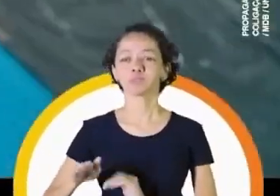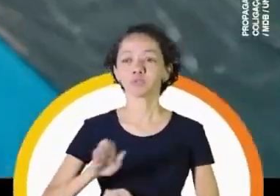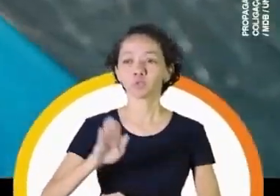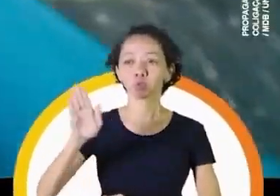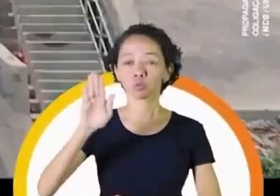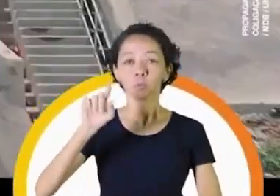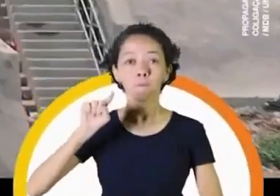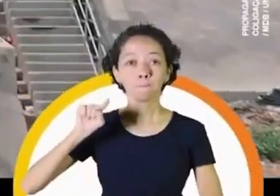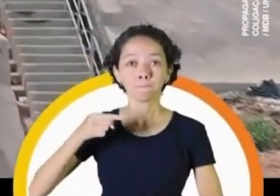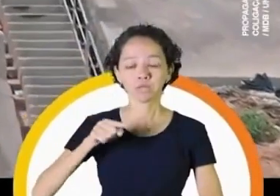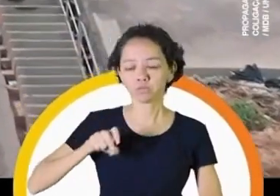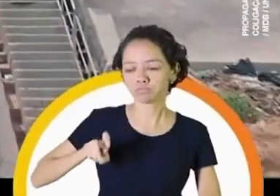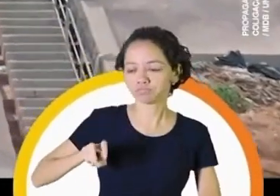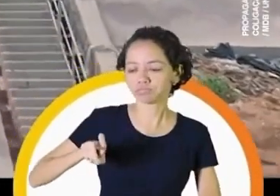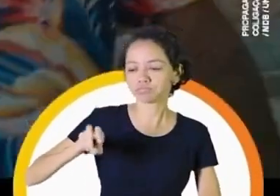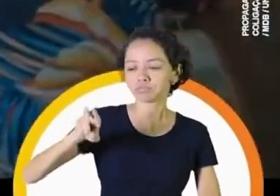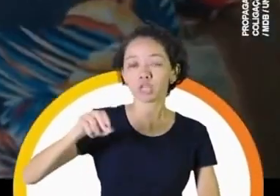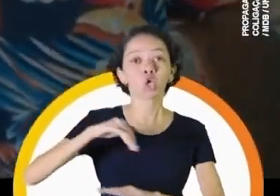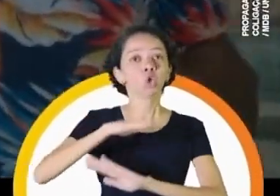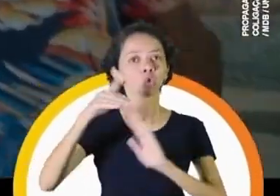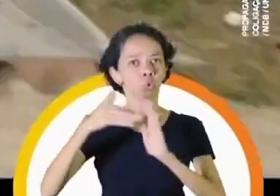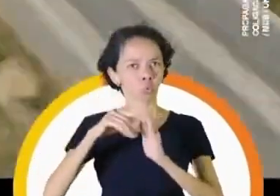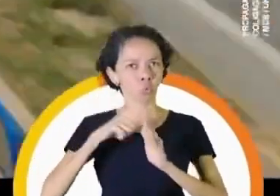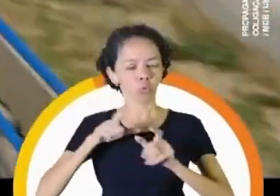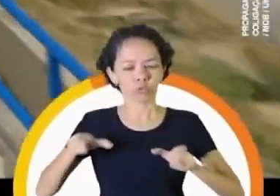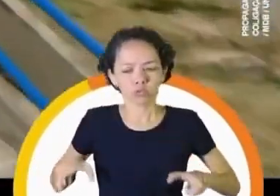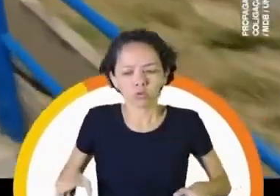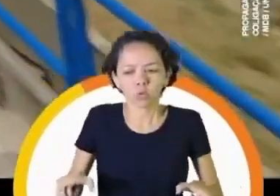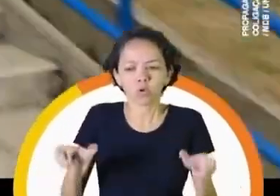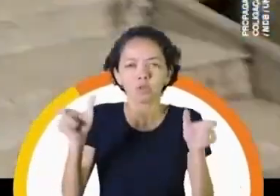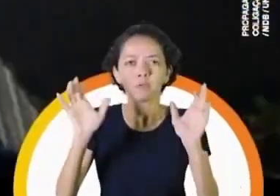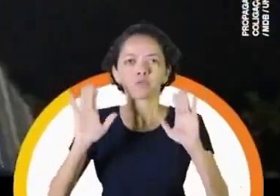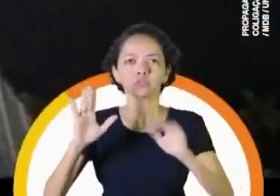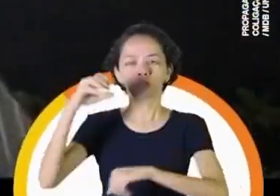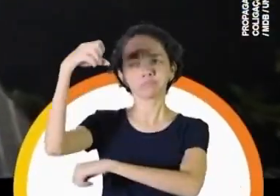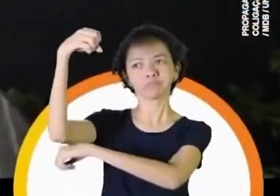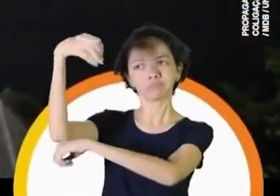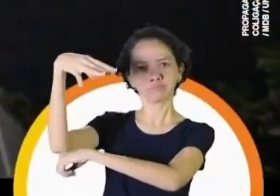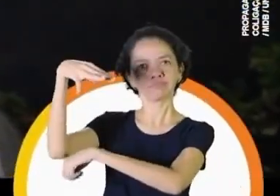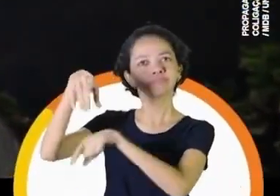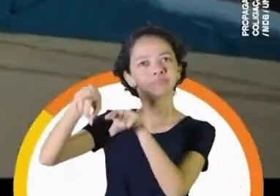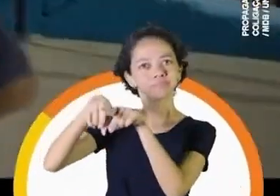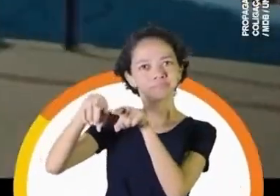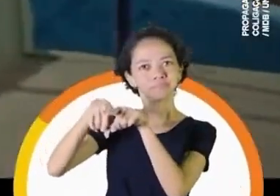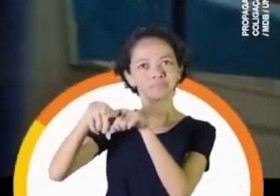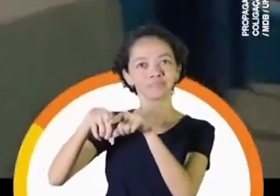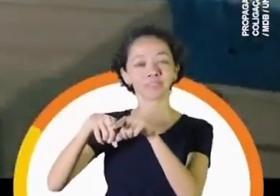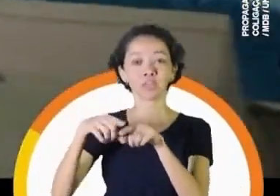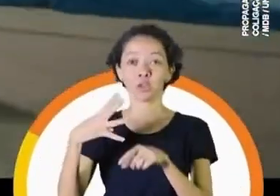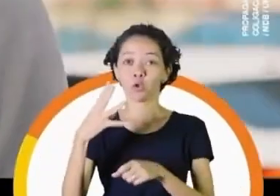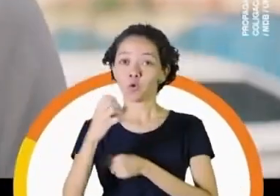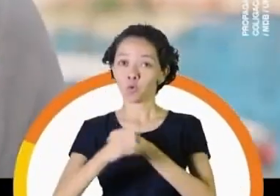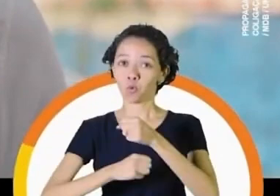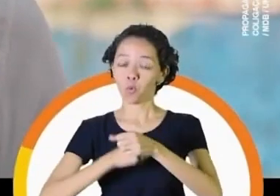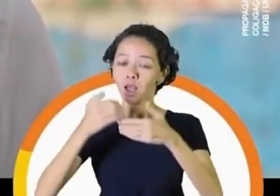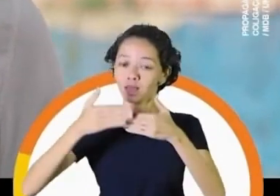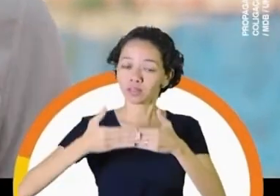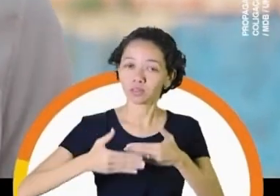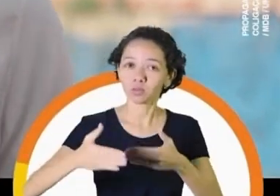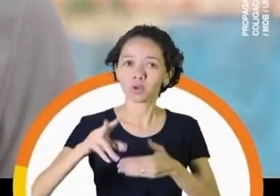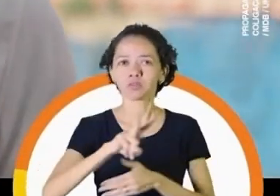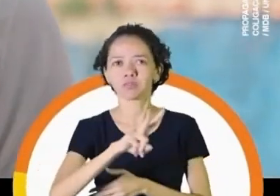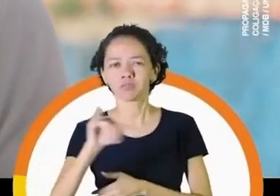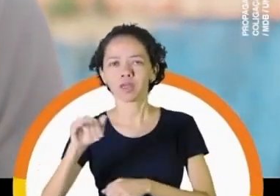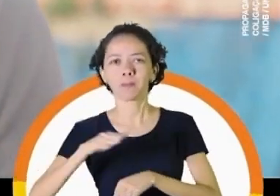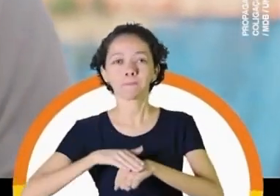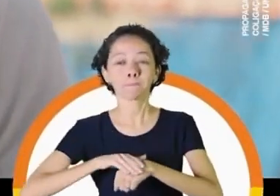Nos morros, já são mais de 1.000 escadarias, todas com corrimão, canaleta e poste de iluminação. E nos próximos 4 anos, a